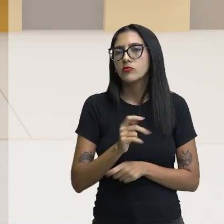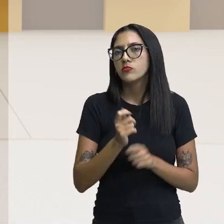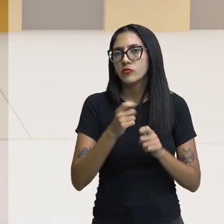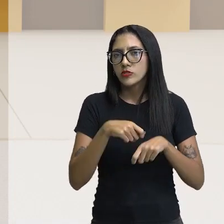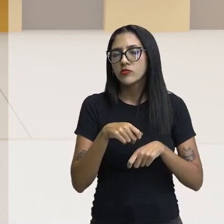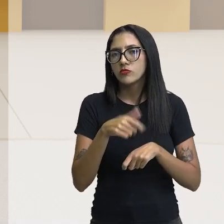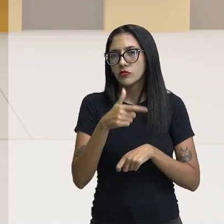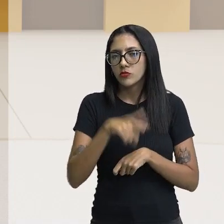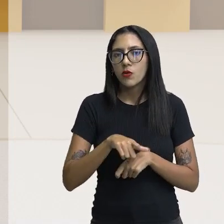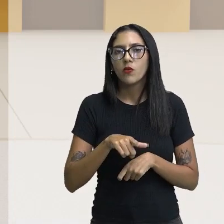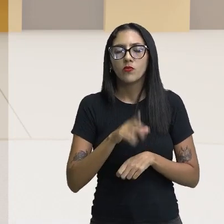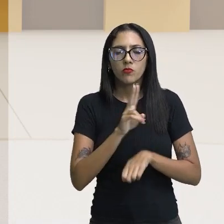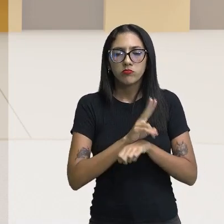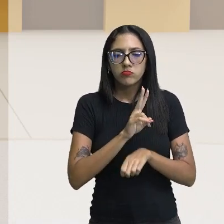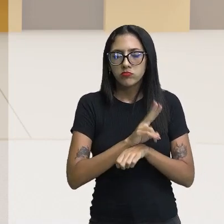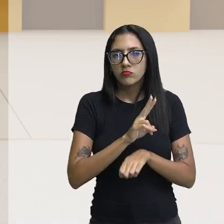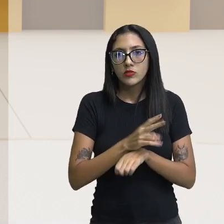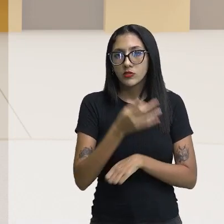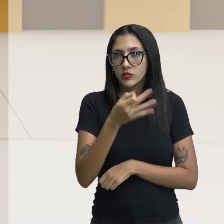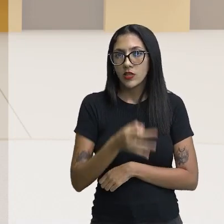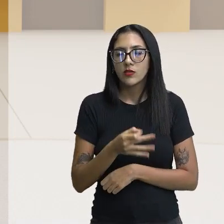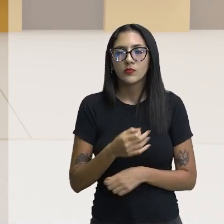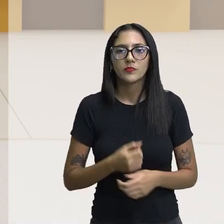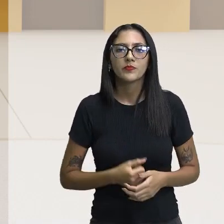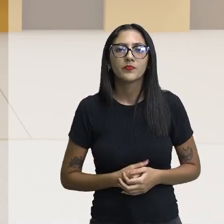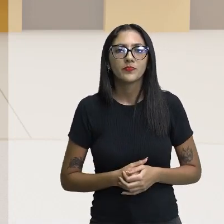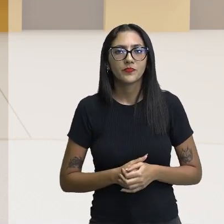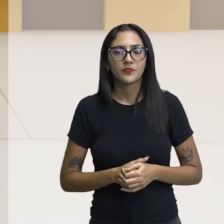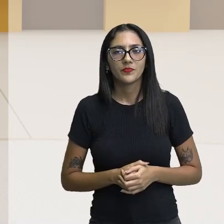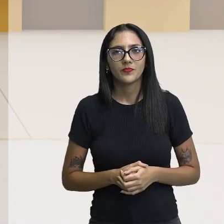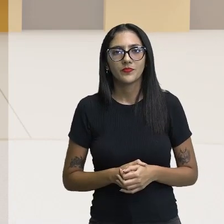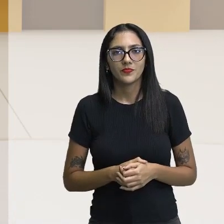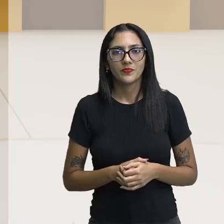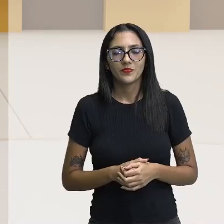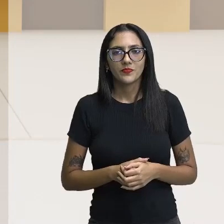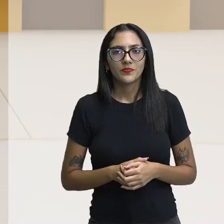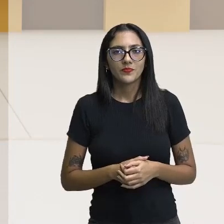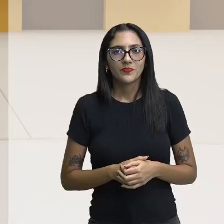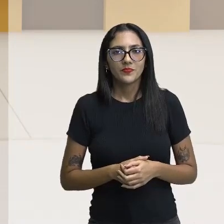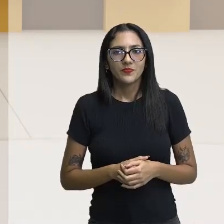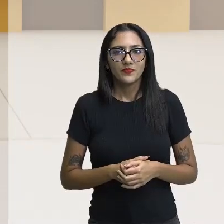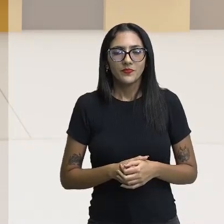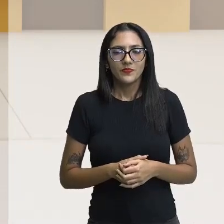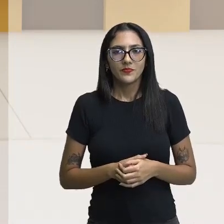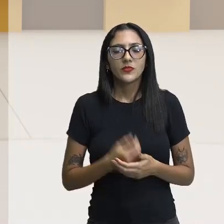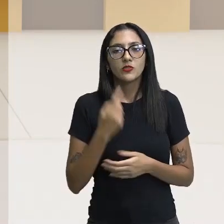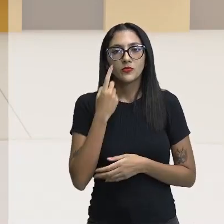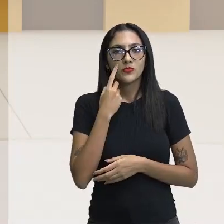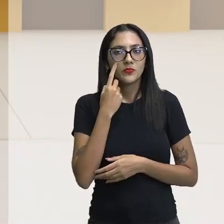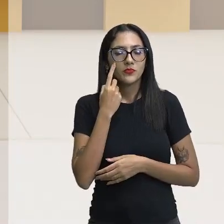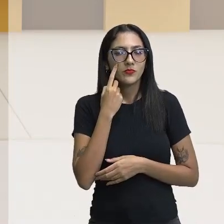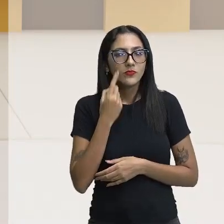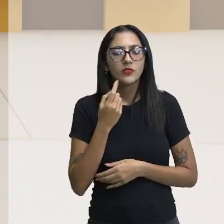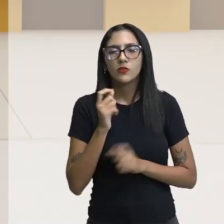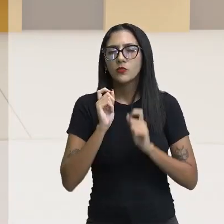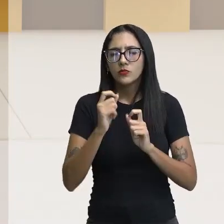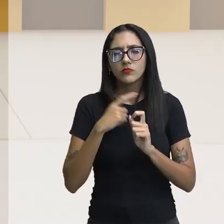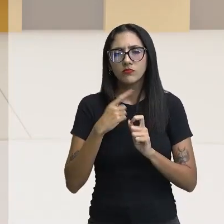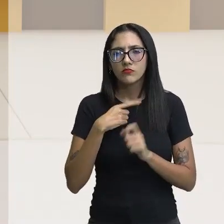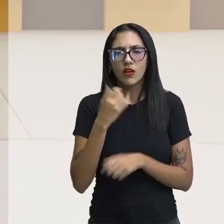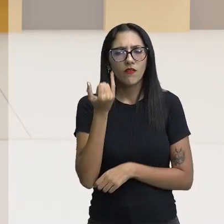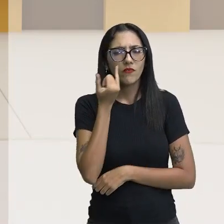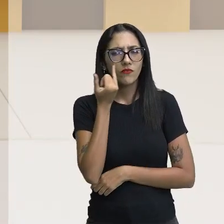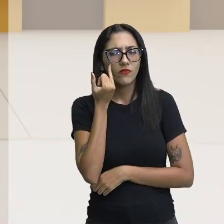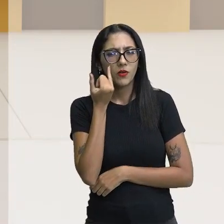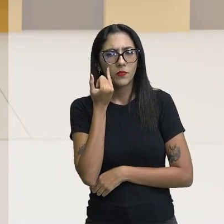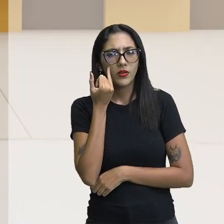Da forma correta como é para funcionar. Vamos começar então aqui, professora Manuela. O que diz aqui